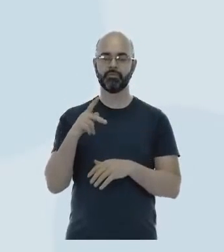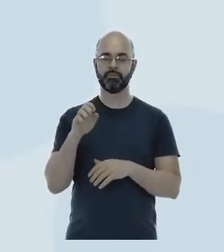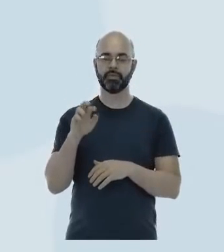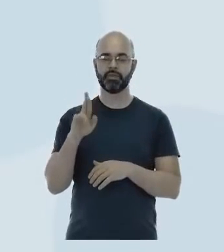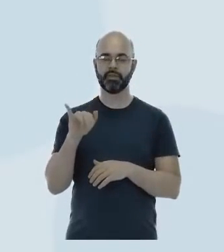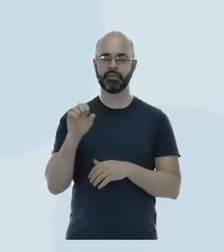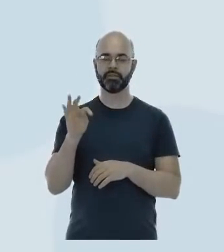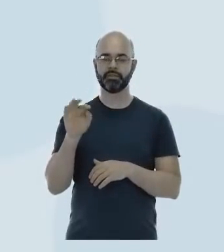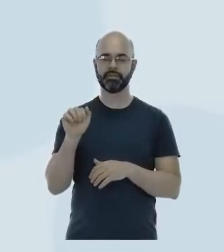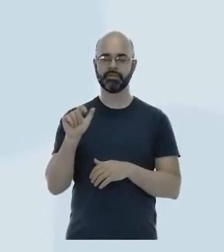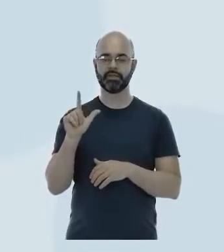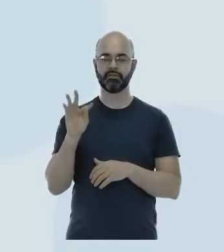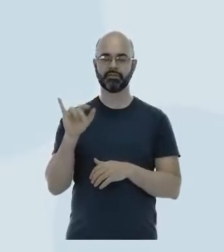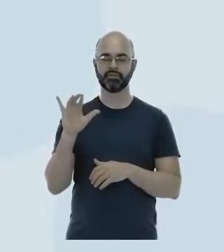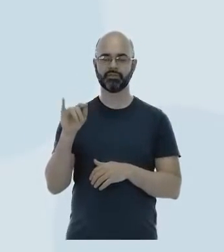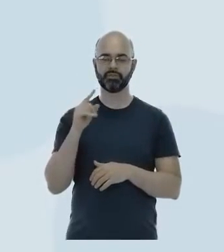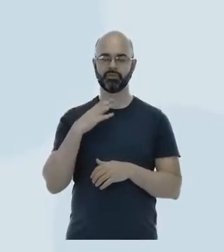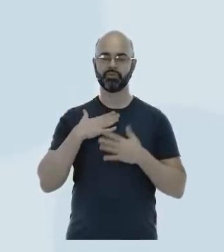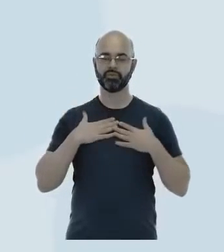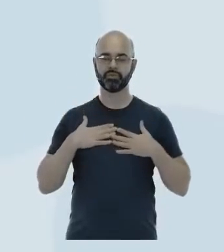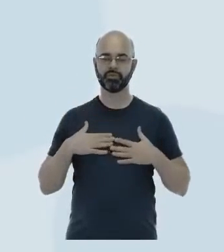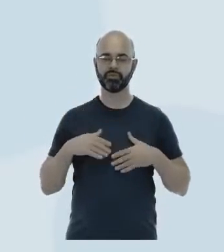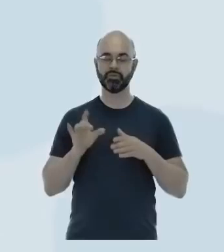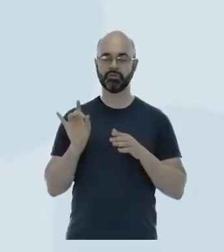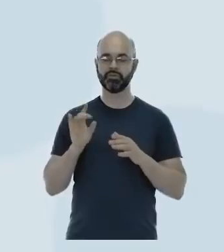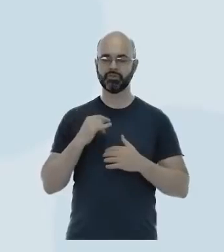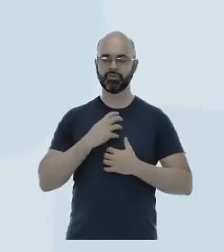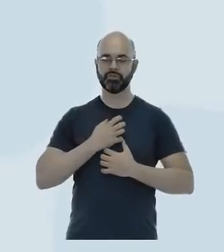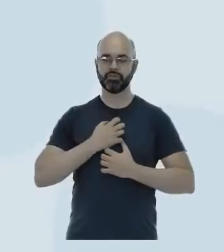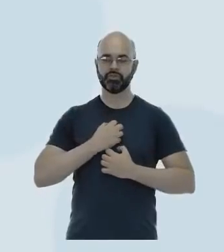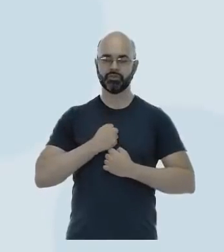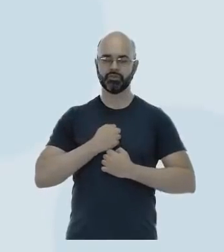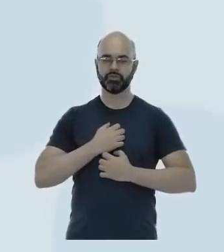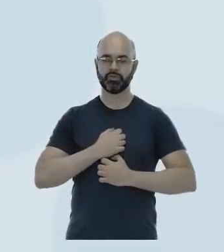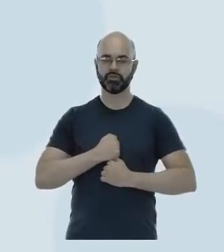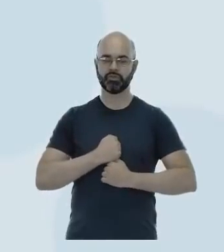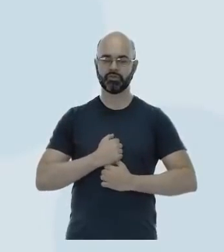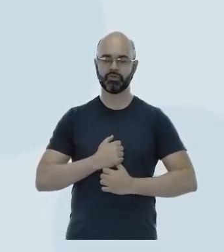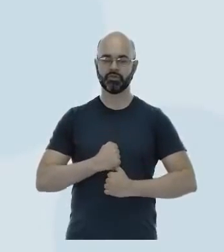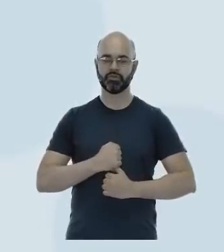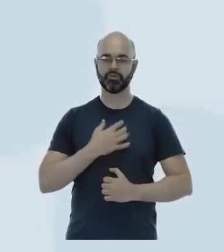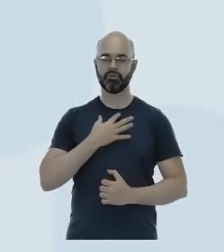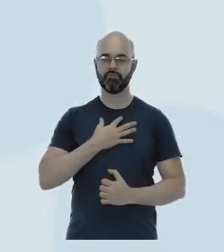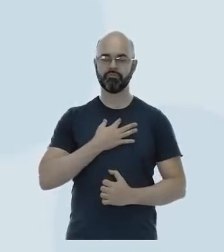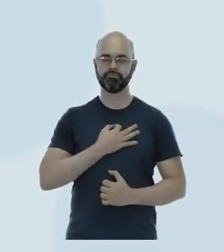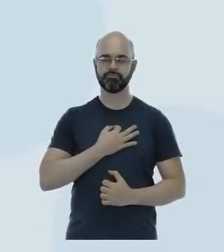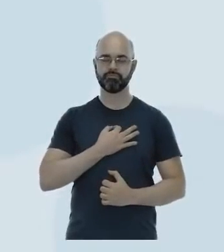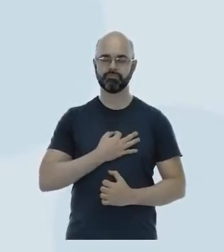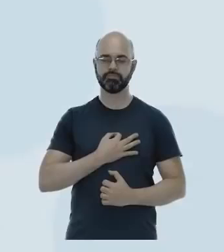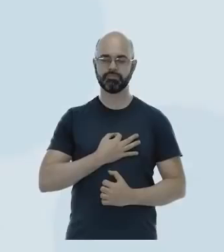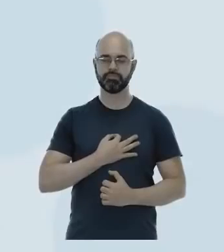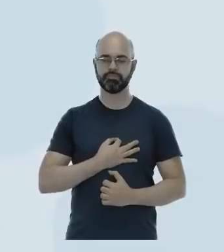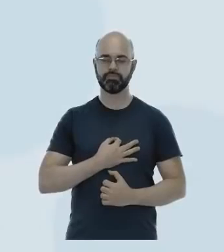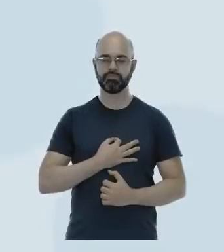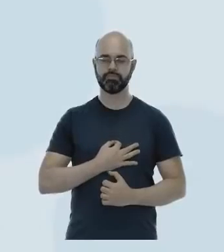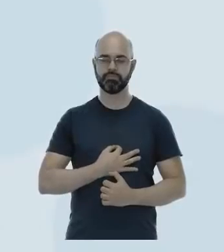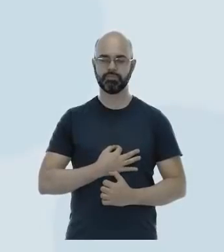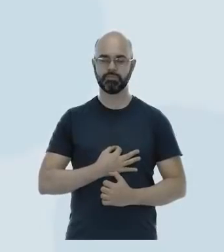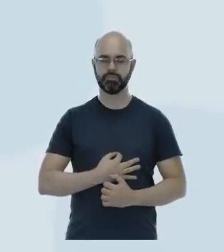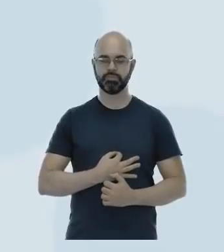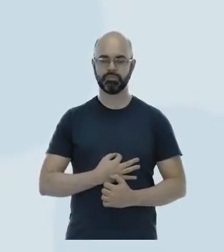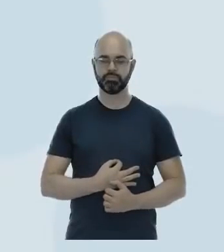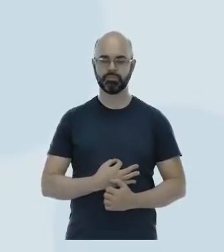interessante. Né? Esse aí é um movimento que vai acontecer no esôfago, tá bom? E aí, ó, por que que